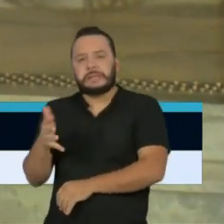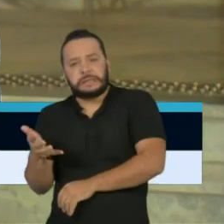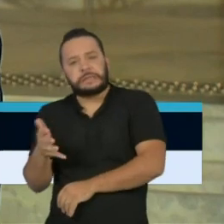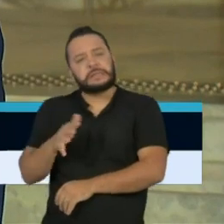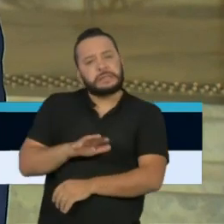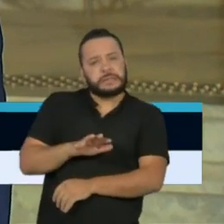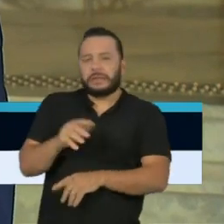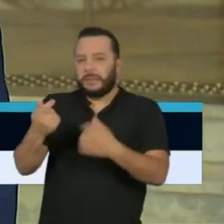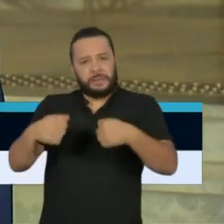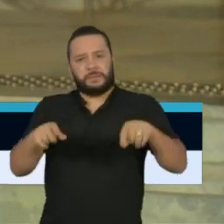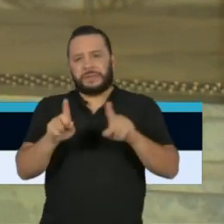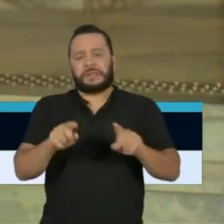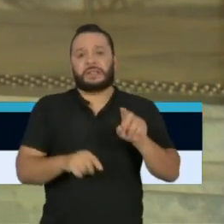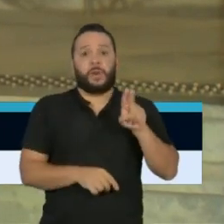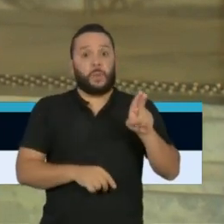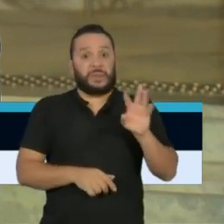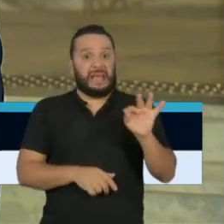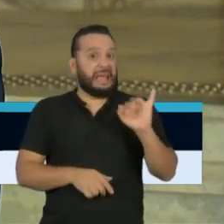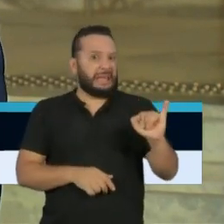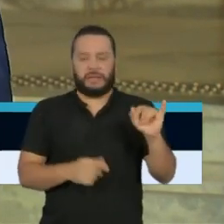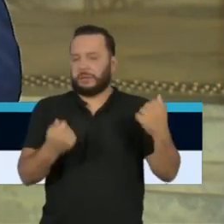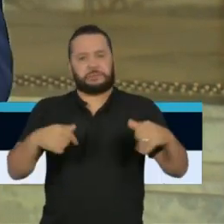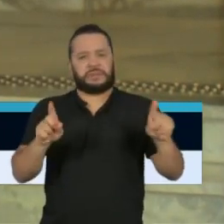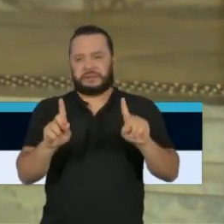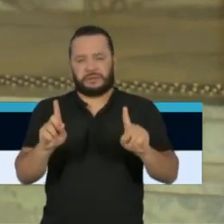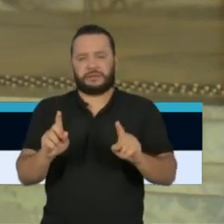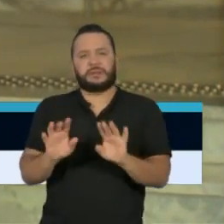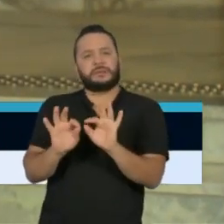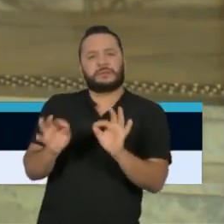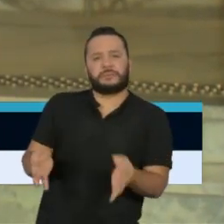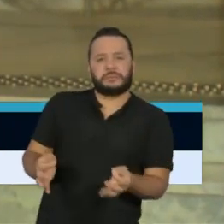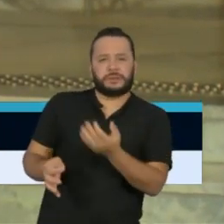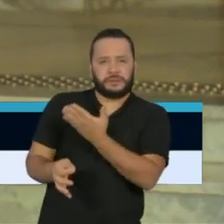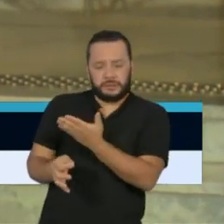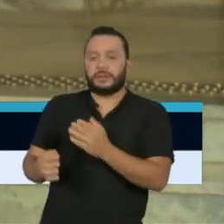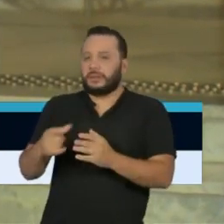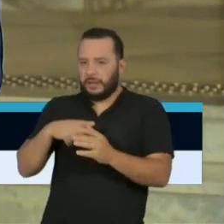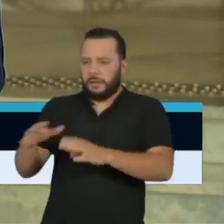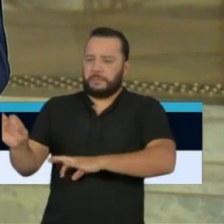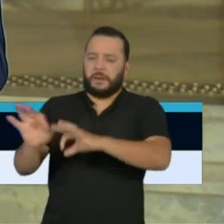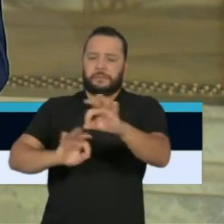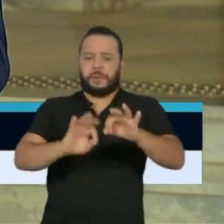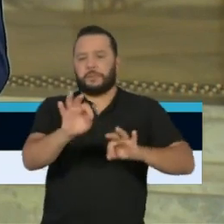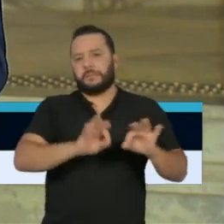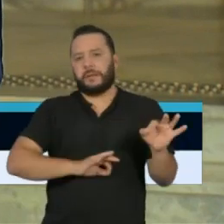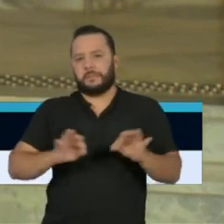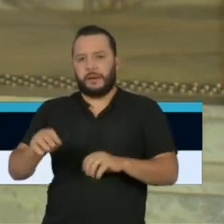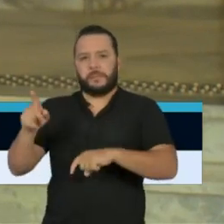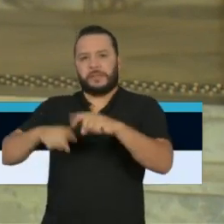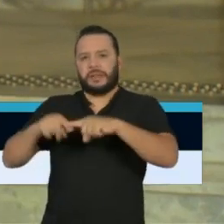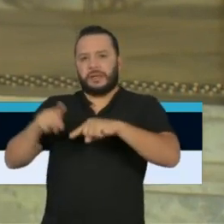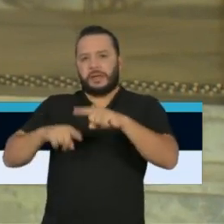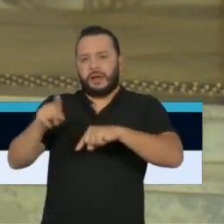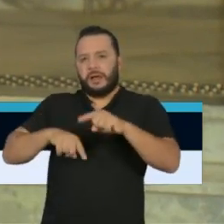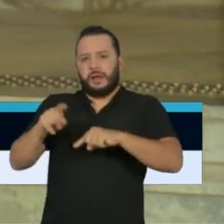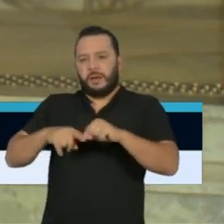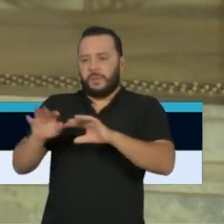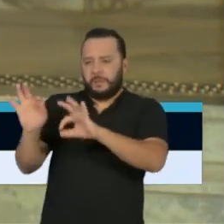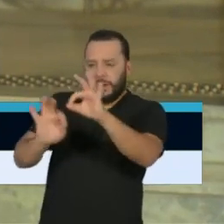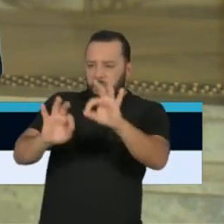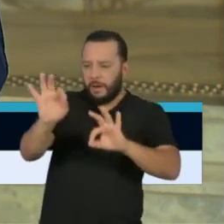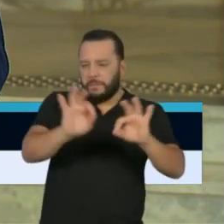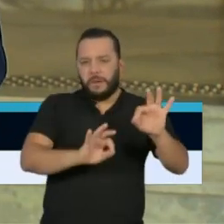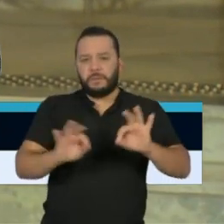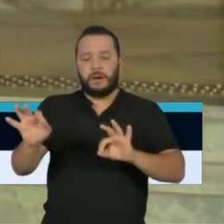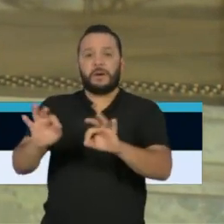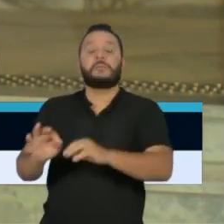em hospitais de média e alta complexidade. Ele está bem montado, ele está bem equipado, e um dado importante,